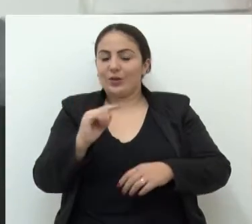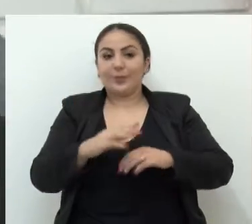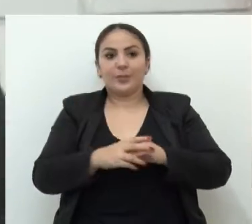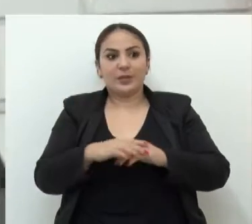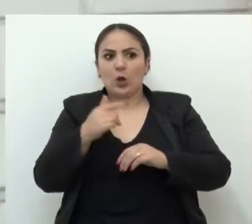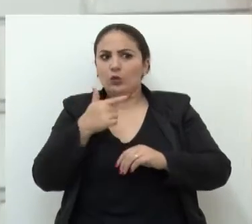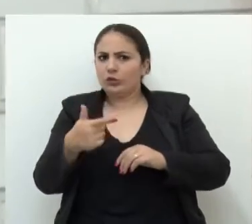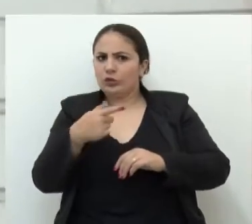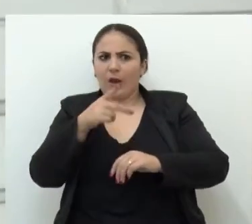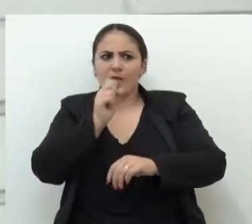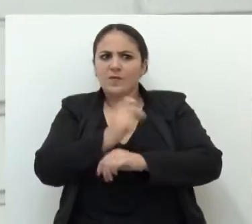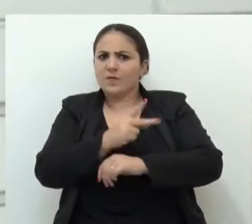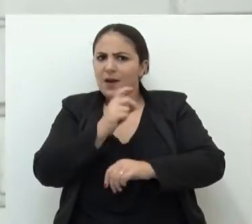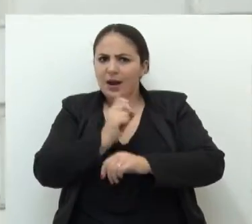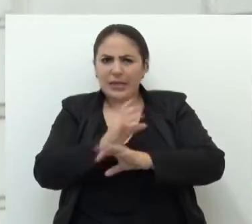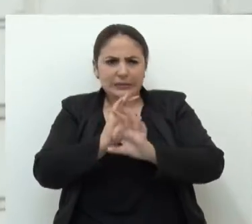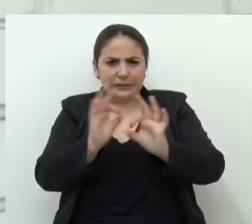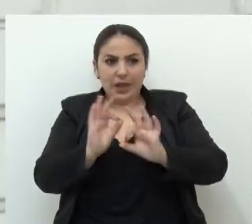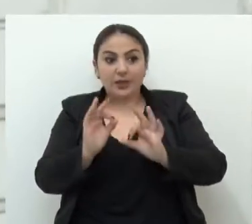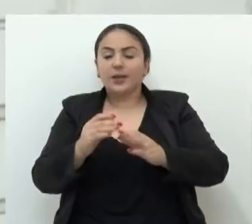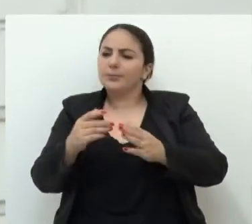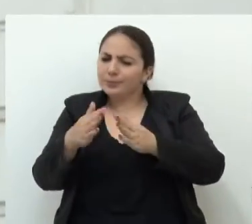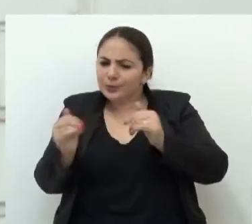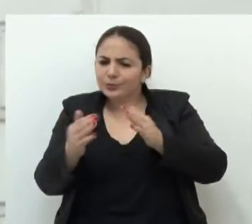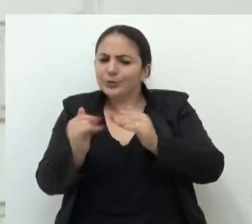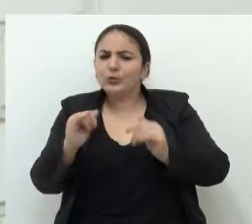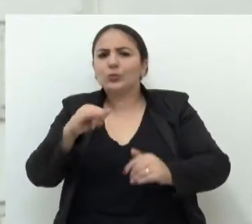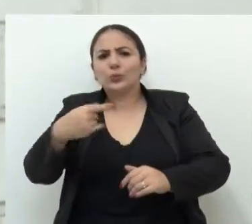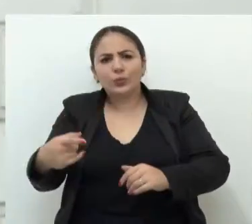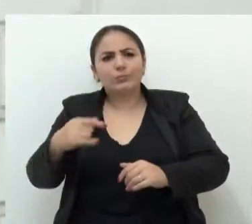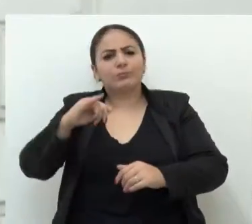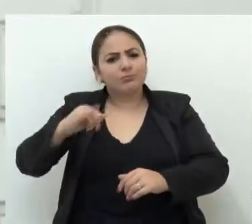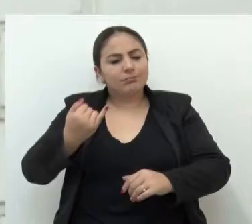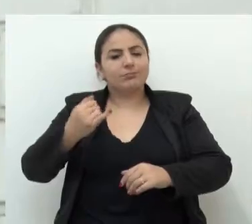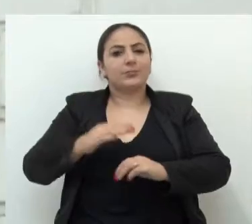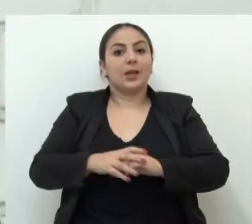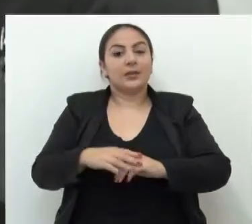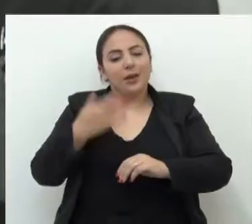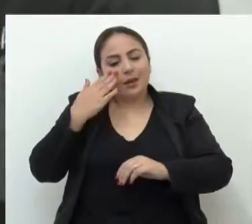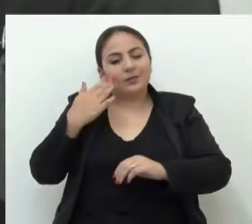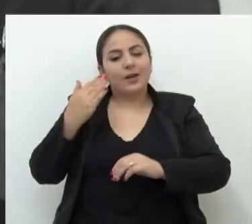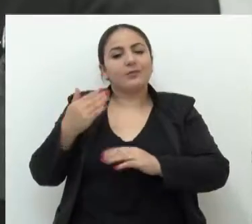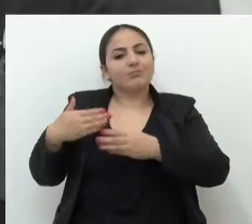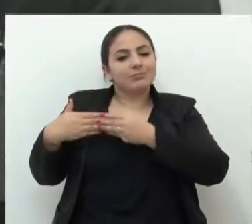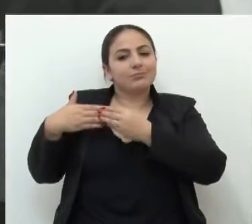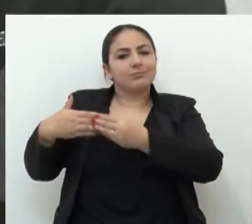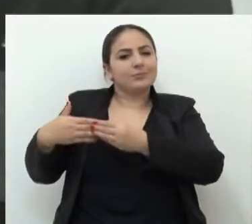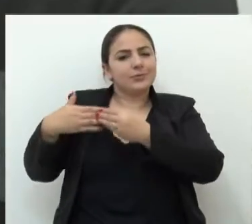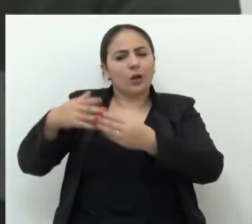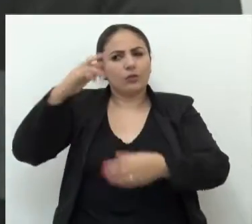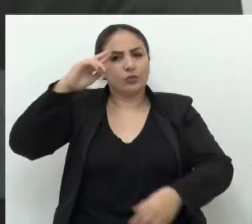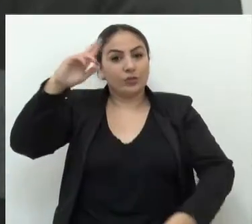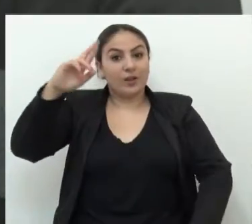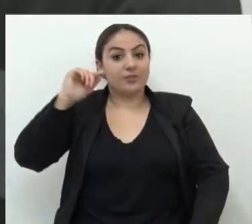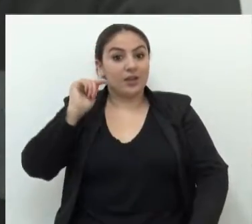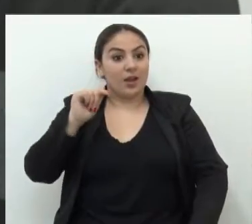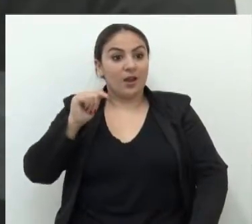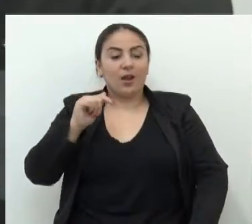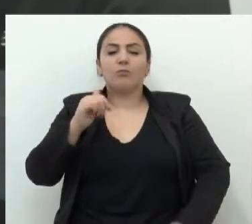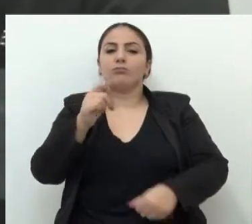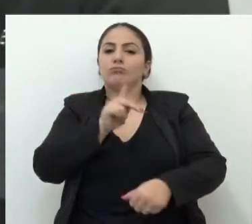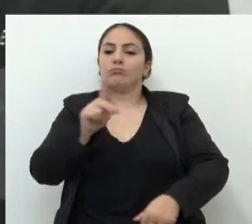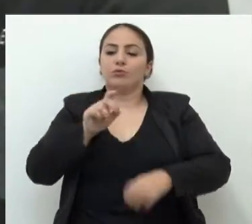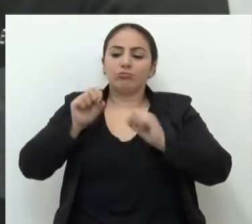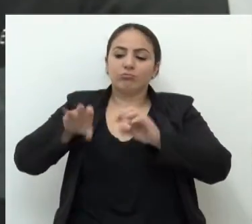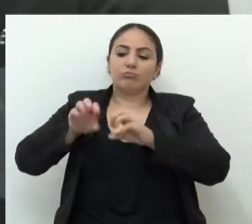ter uma vaga aberta, ele insistiu para que João lhe desse uma oportunidade. E aos poucos vai seguindo os passos do